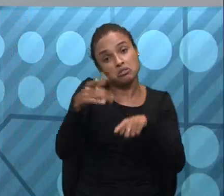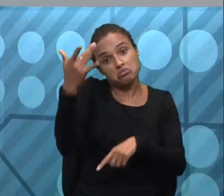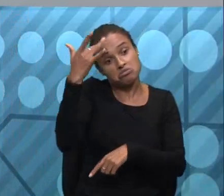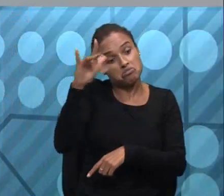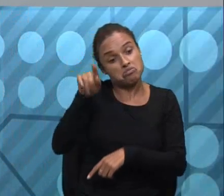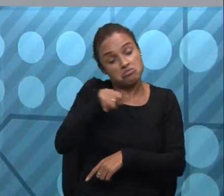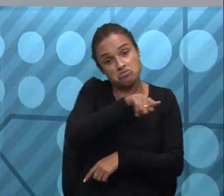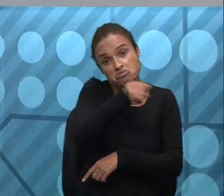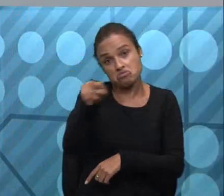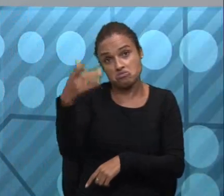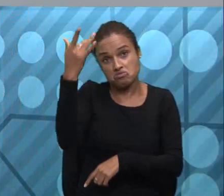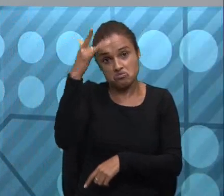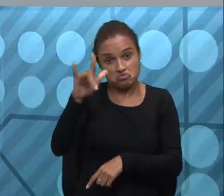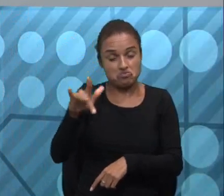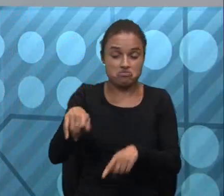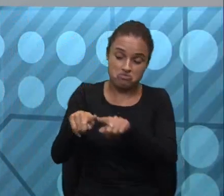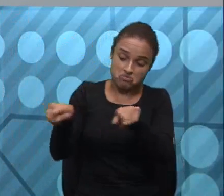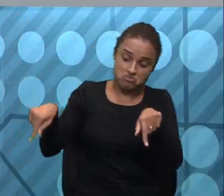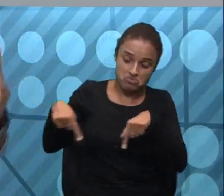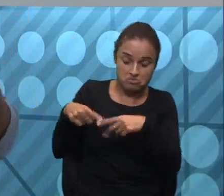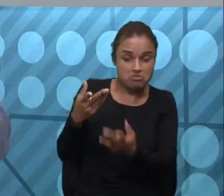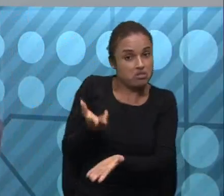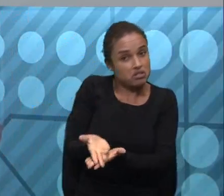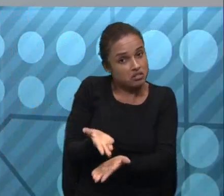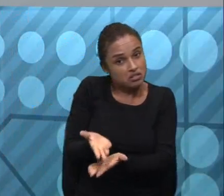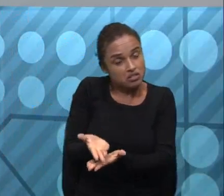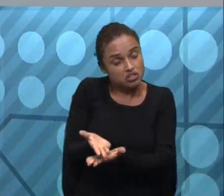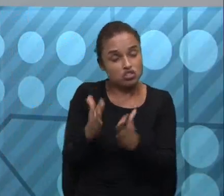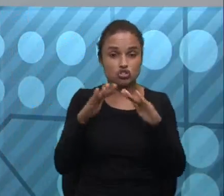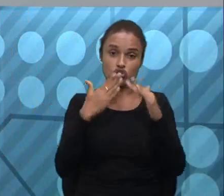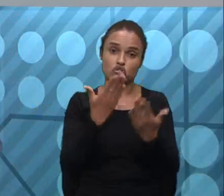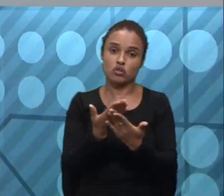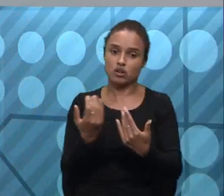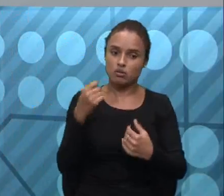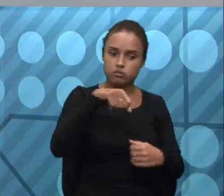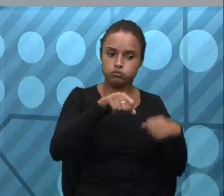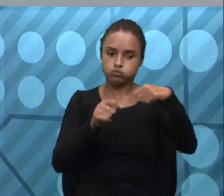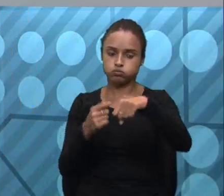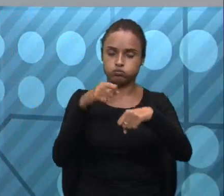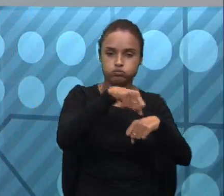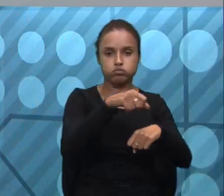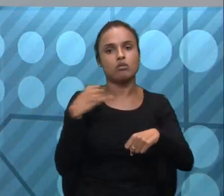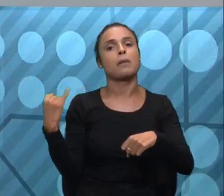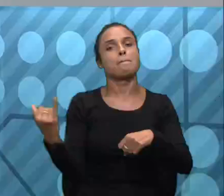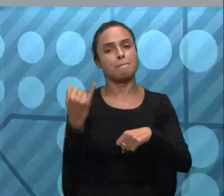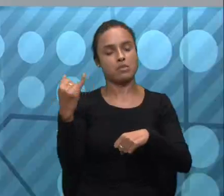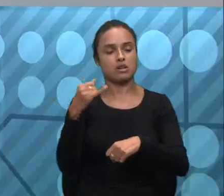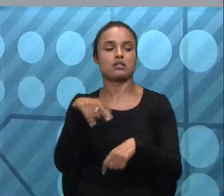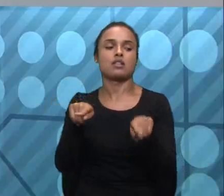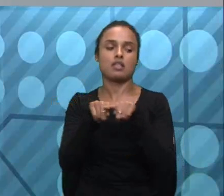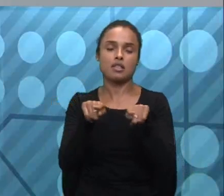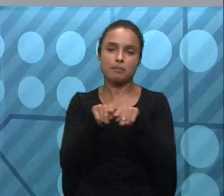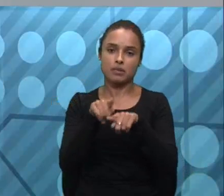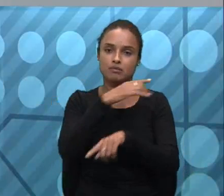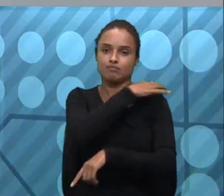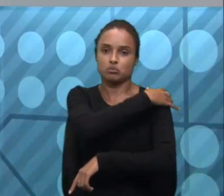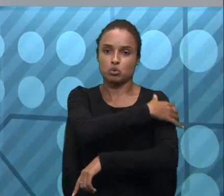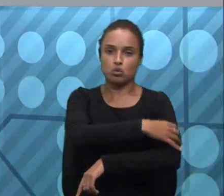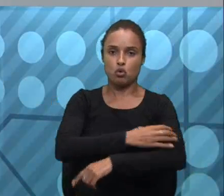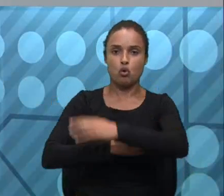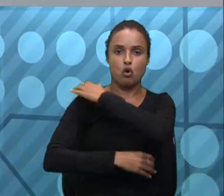aí tem o boxe na educação física escolar, mas vocês já viram que as lutas são importantíssimas também. Vamos lá,